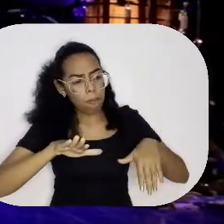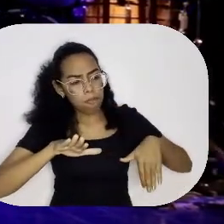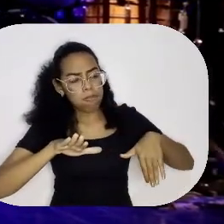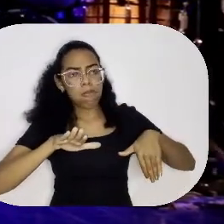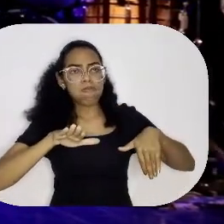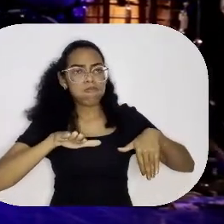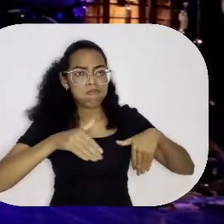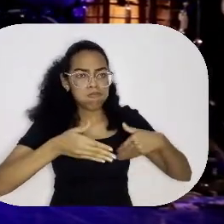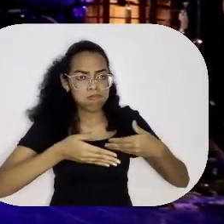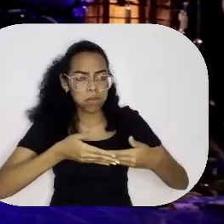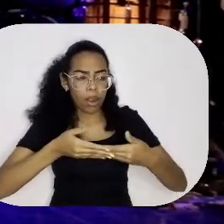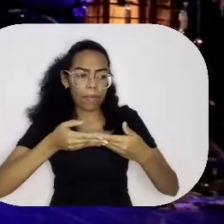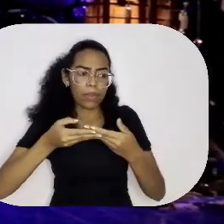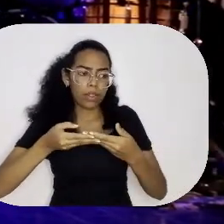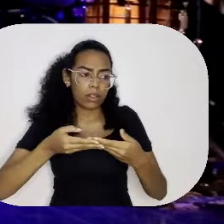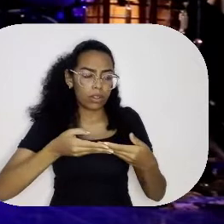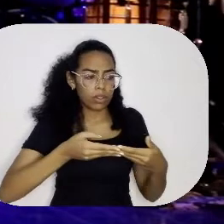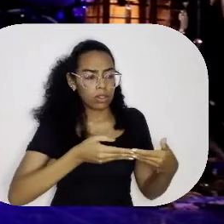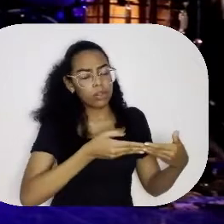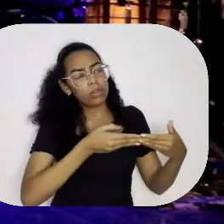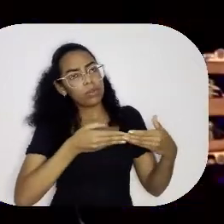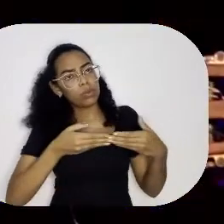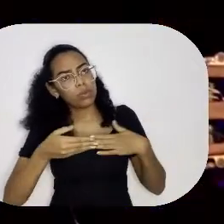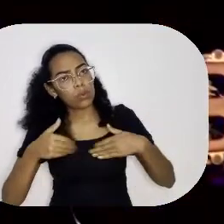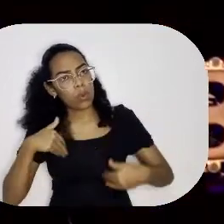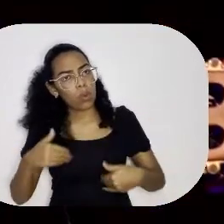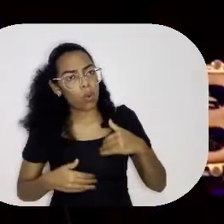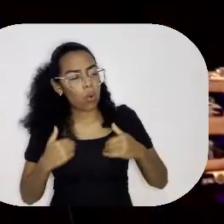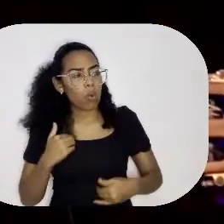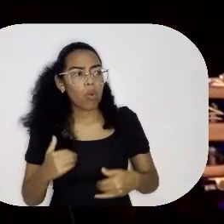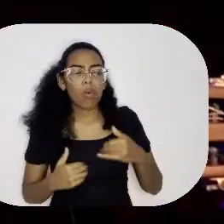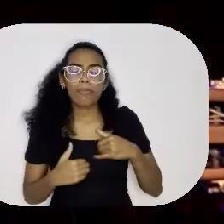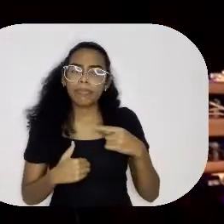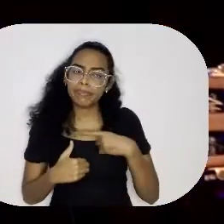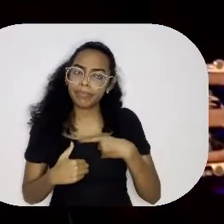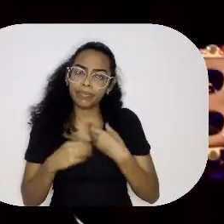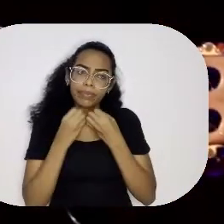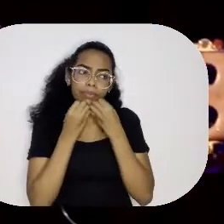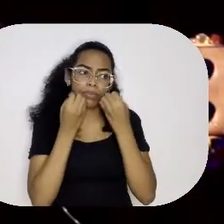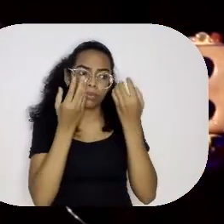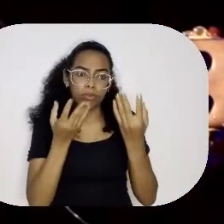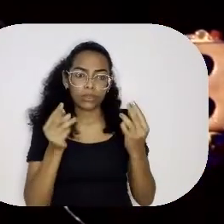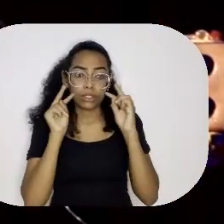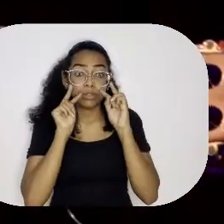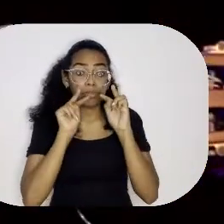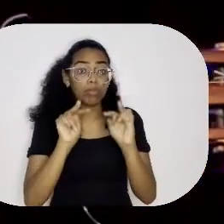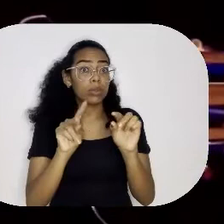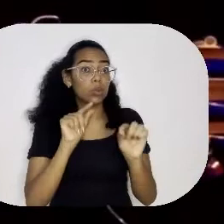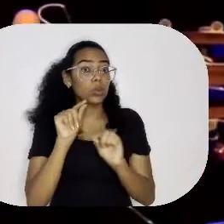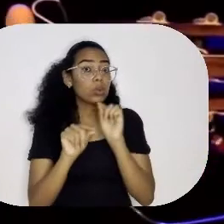para estar sobre meu velho e decomposto corpo. Tem a recompensa de